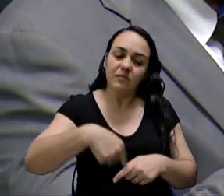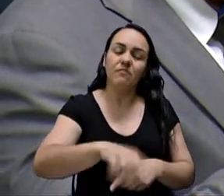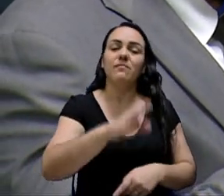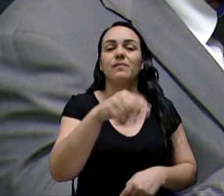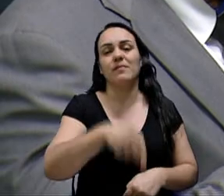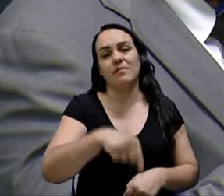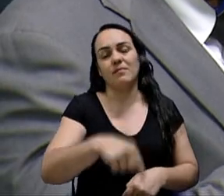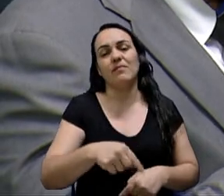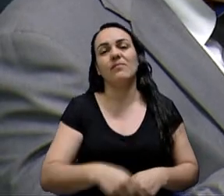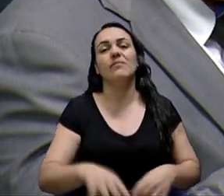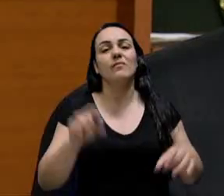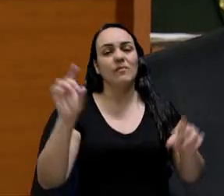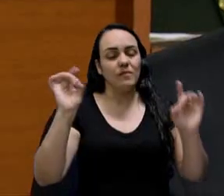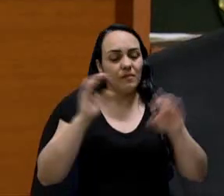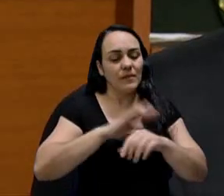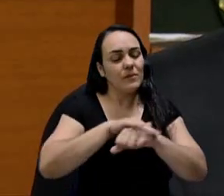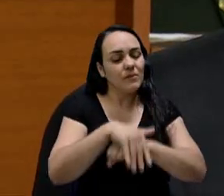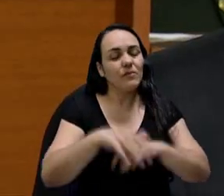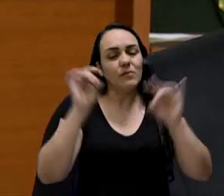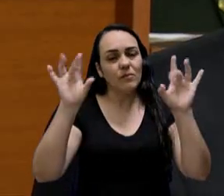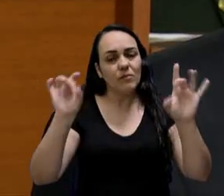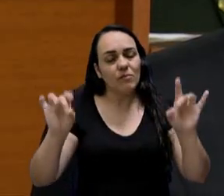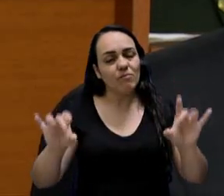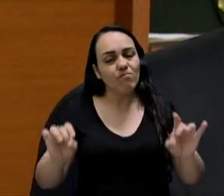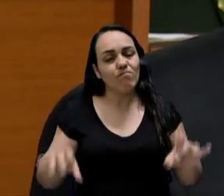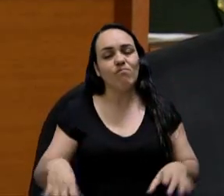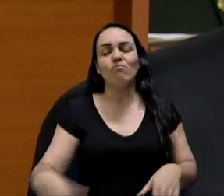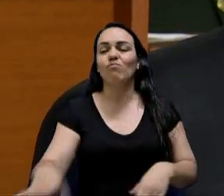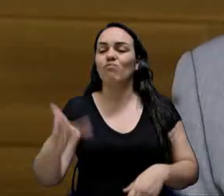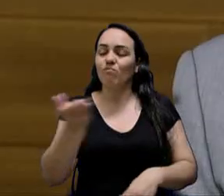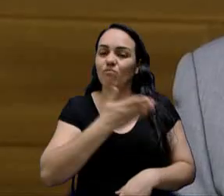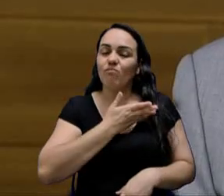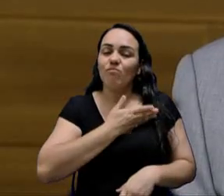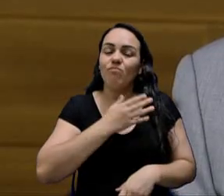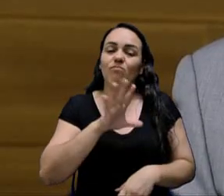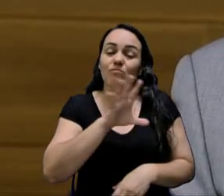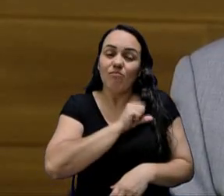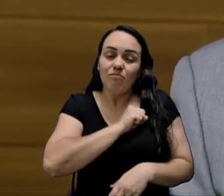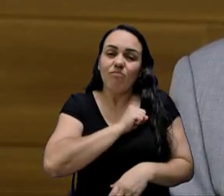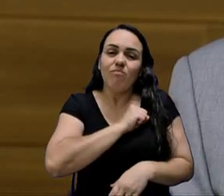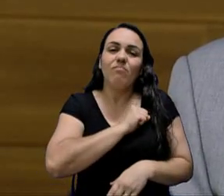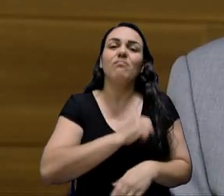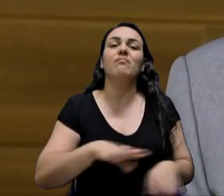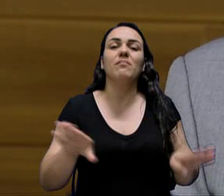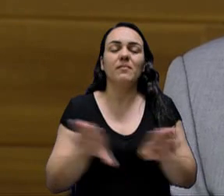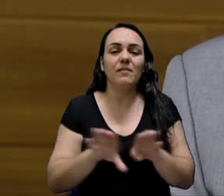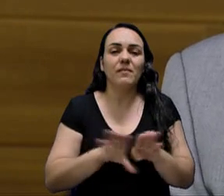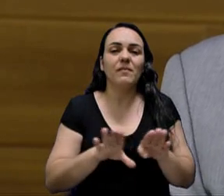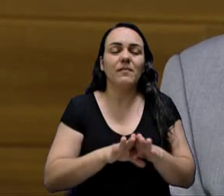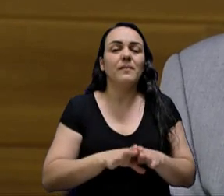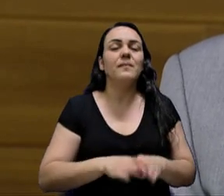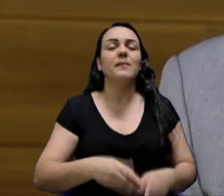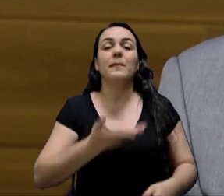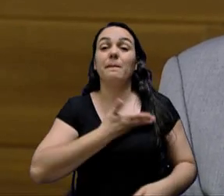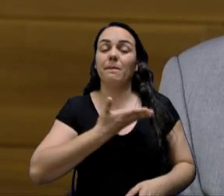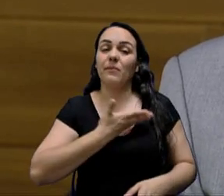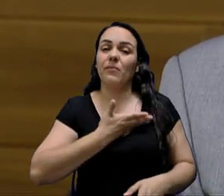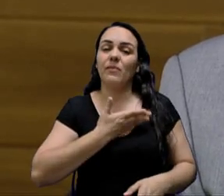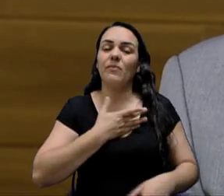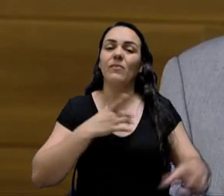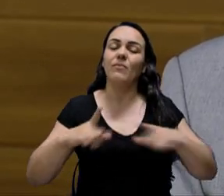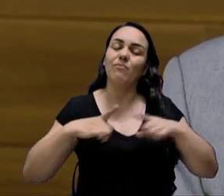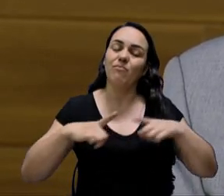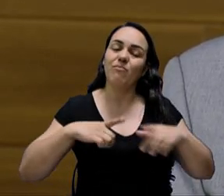Vossa Excelência, doutor Osmar, pessoa a quem ela nutre muito apreço, em especial pela relação em que tiveram no